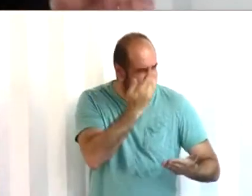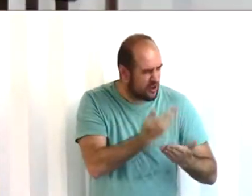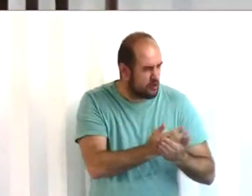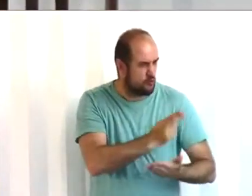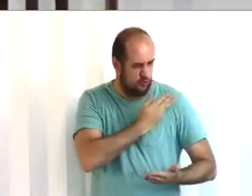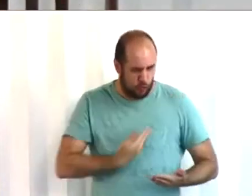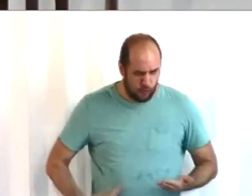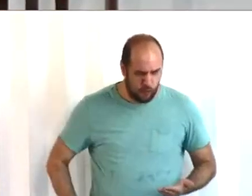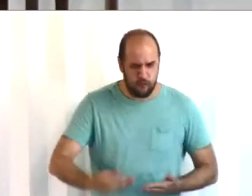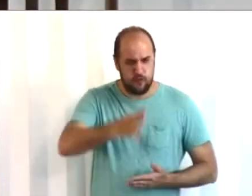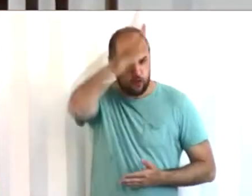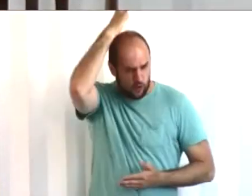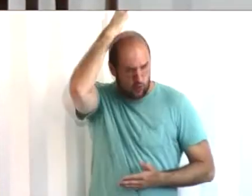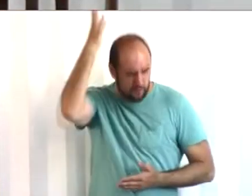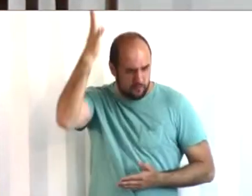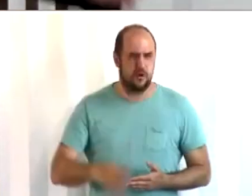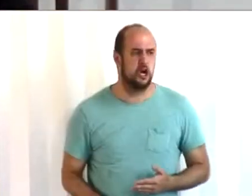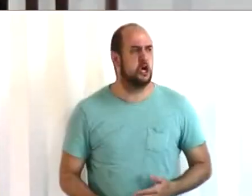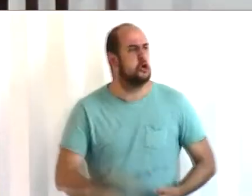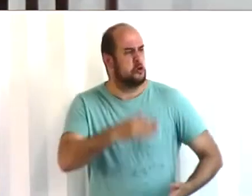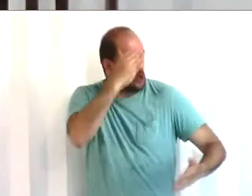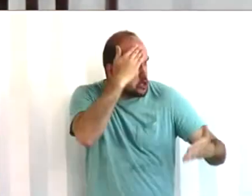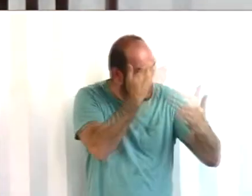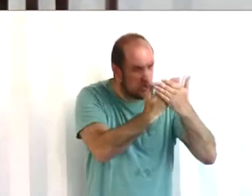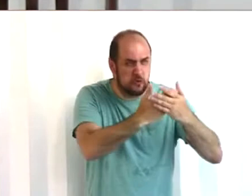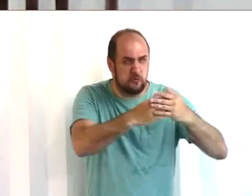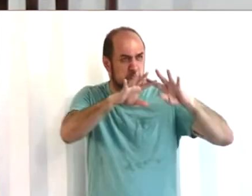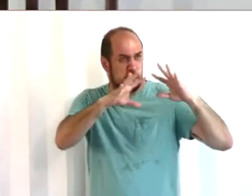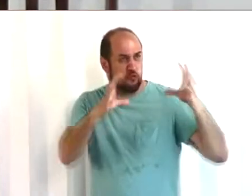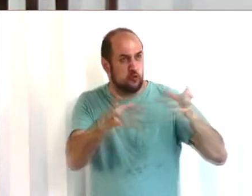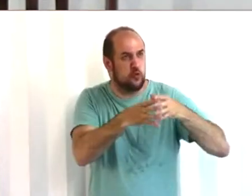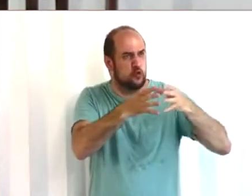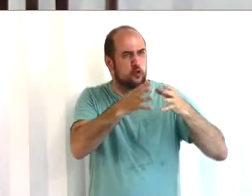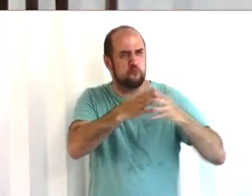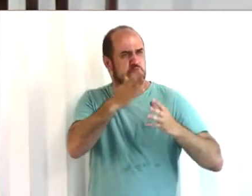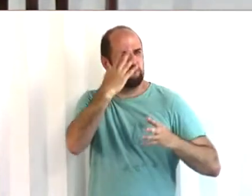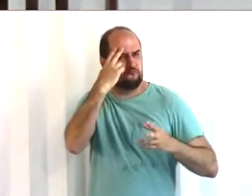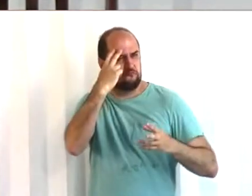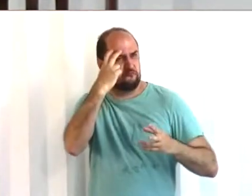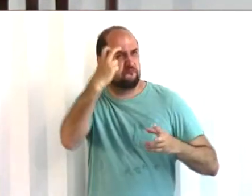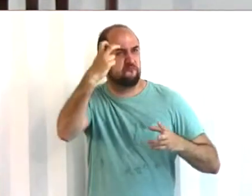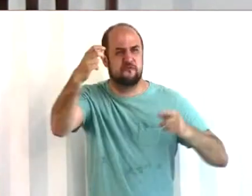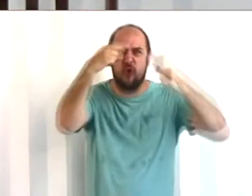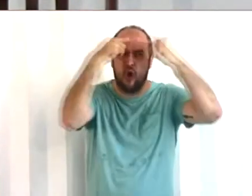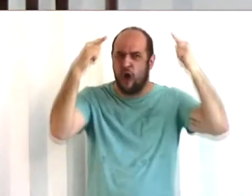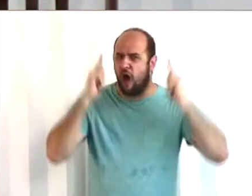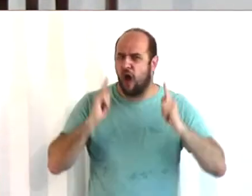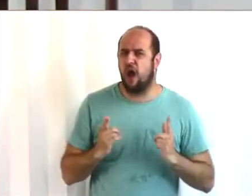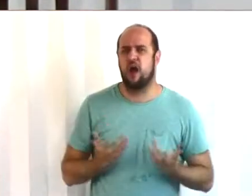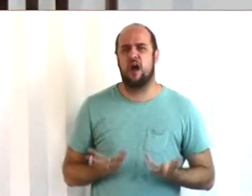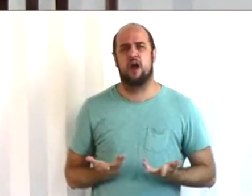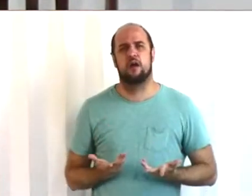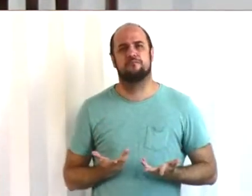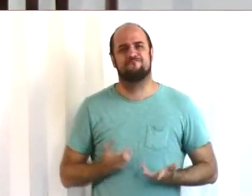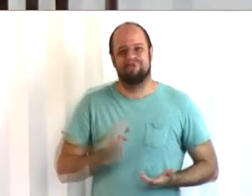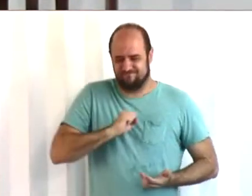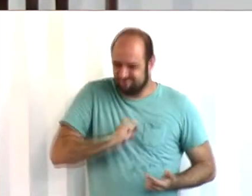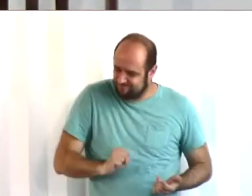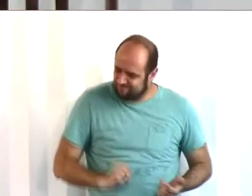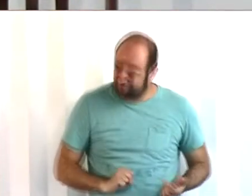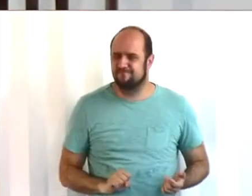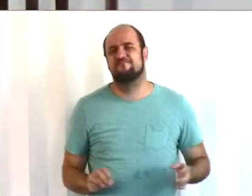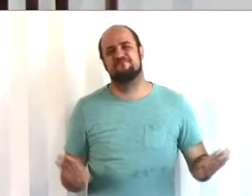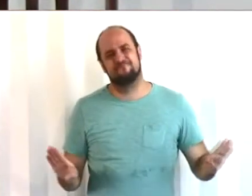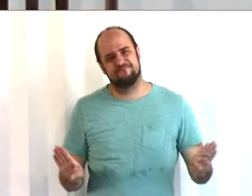Romano, crido entre os sábios helênicos, crido até mesmo entre os